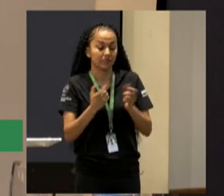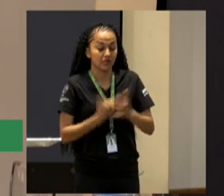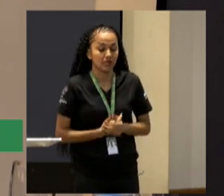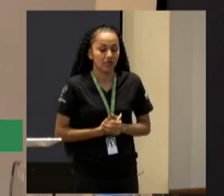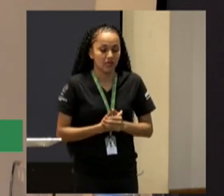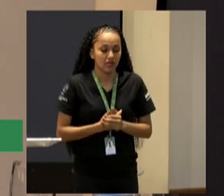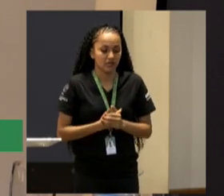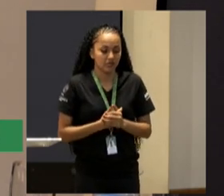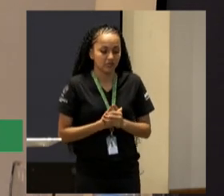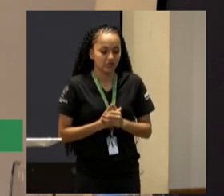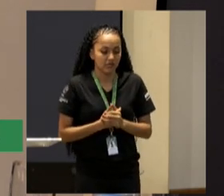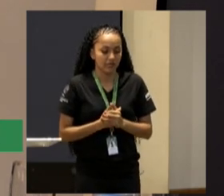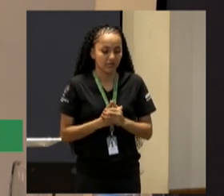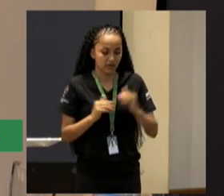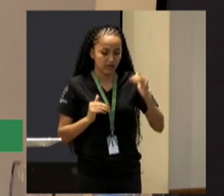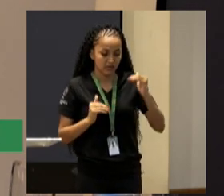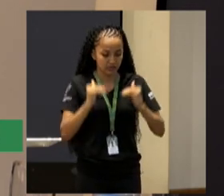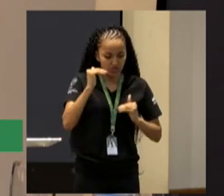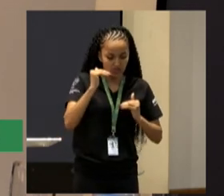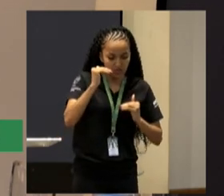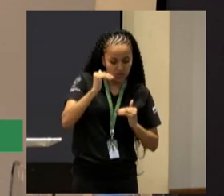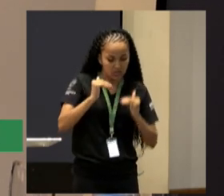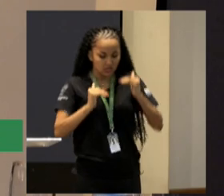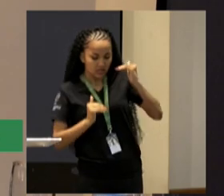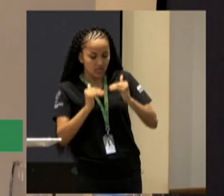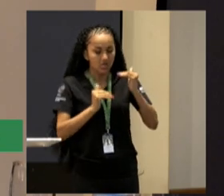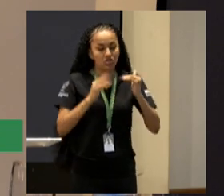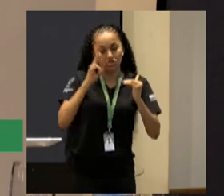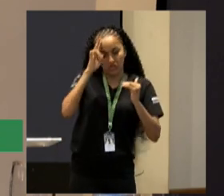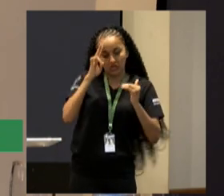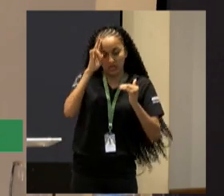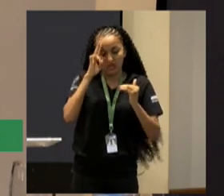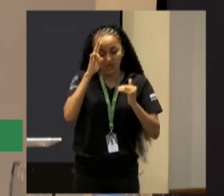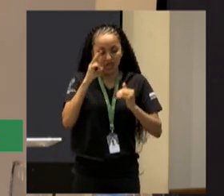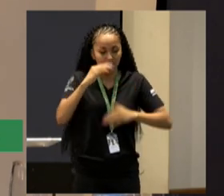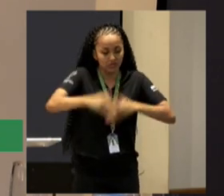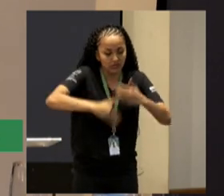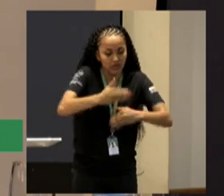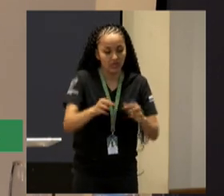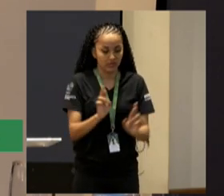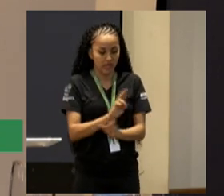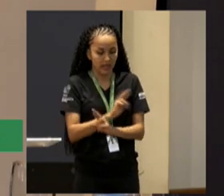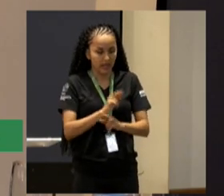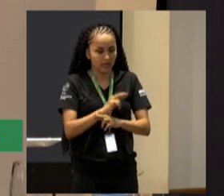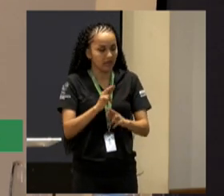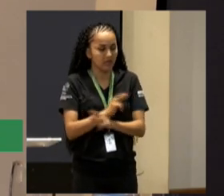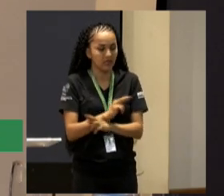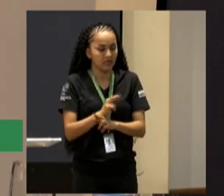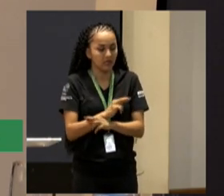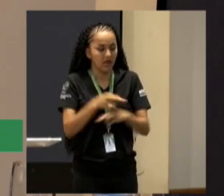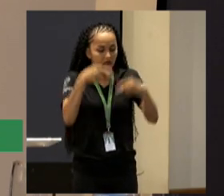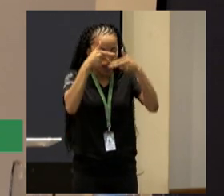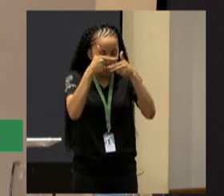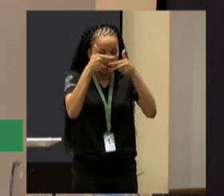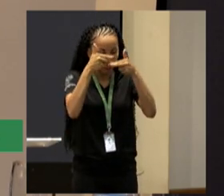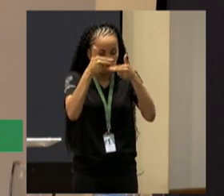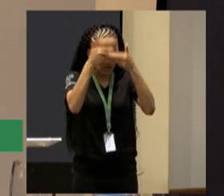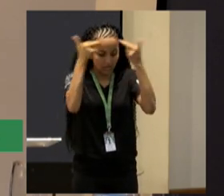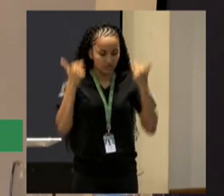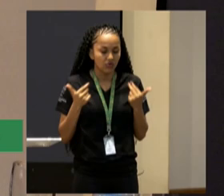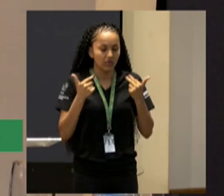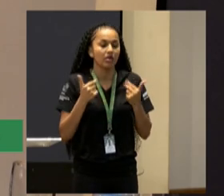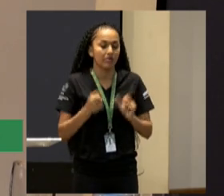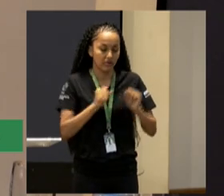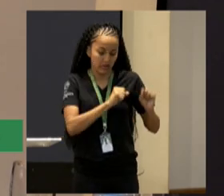nas inferioridades e nas superioridades que historicamente são construídas nas relações raciais no Brasil, para que se